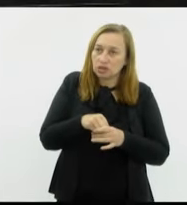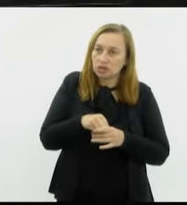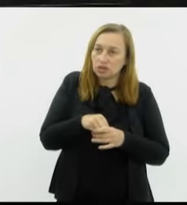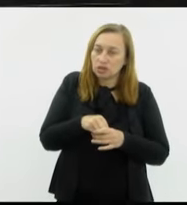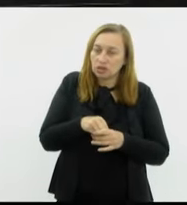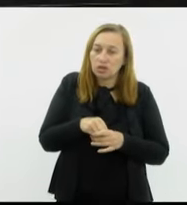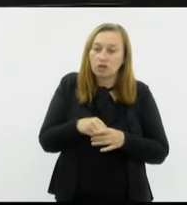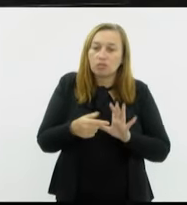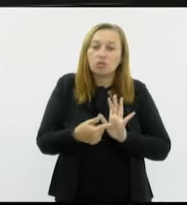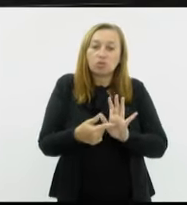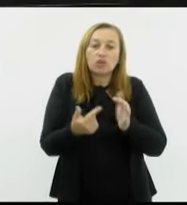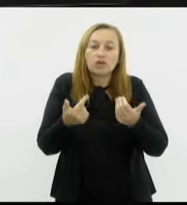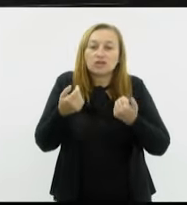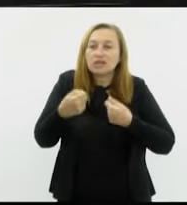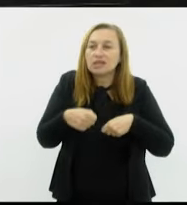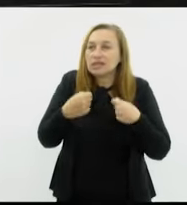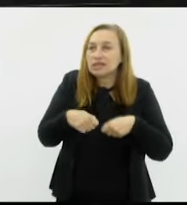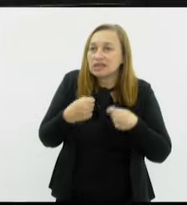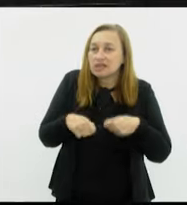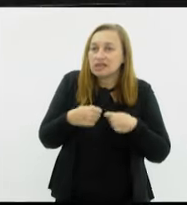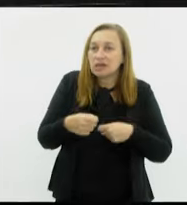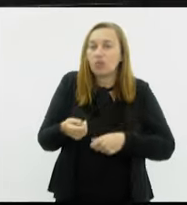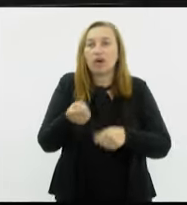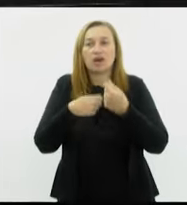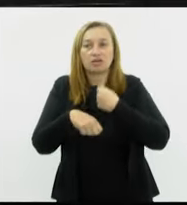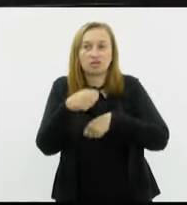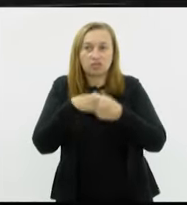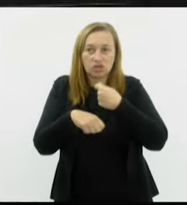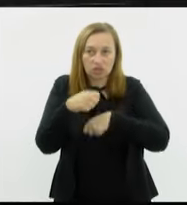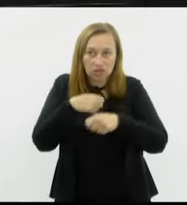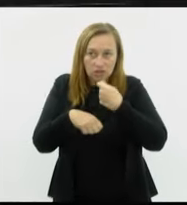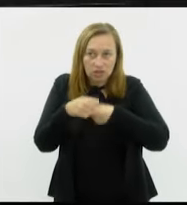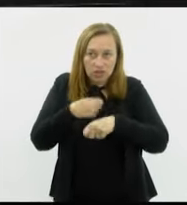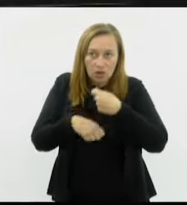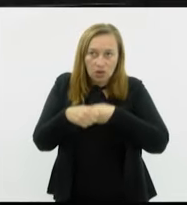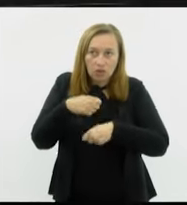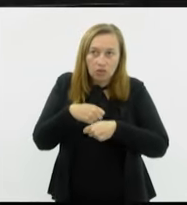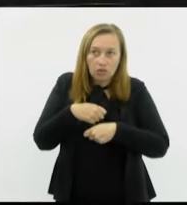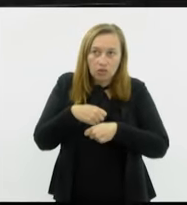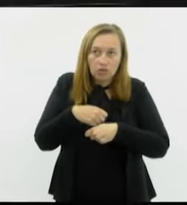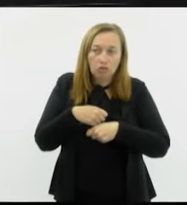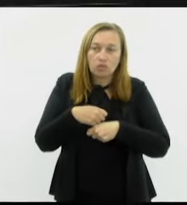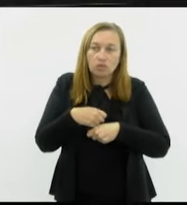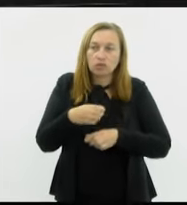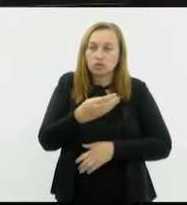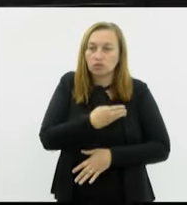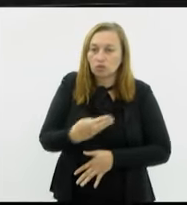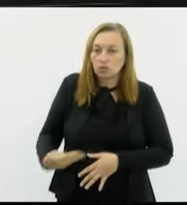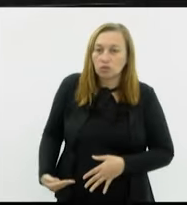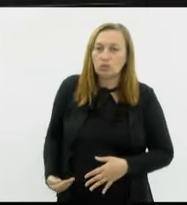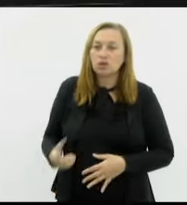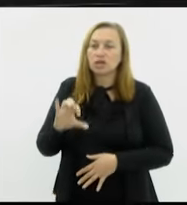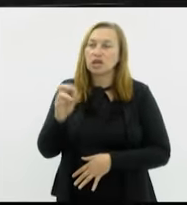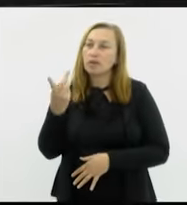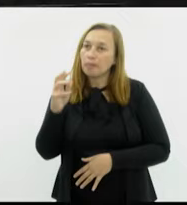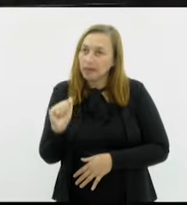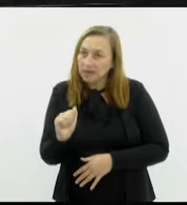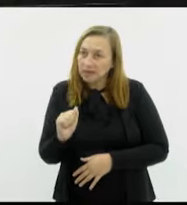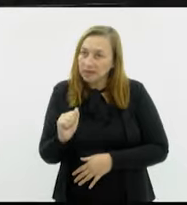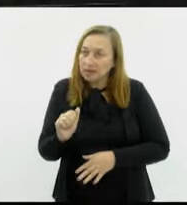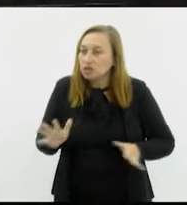da necessidade de que a administração pública possa implementar campanhas permanentes